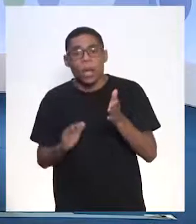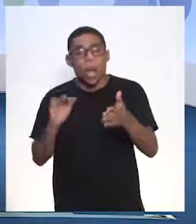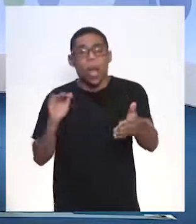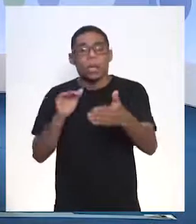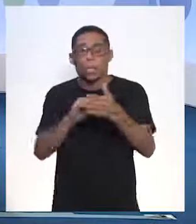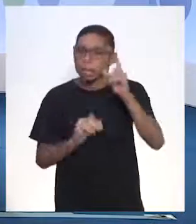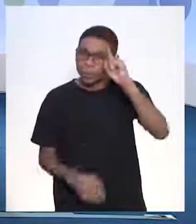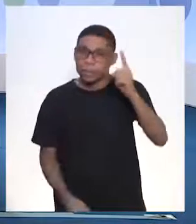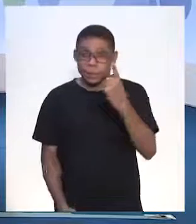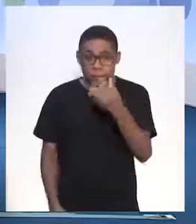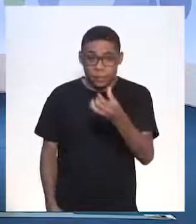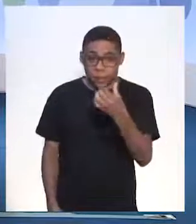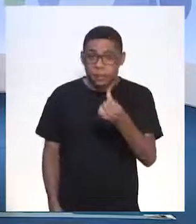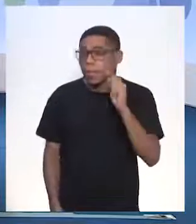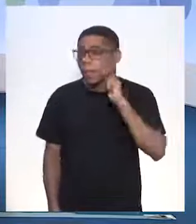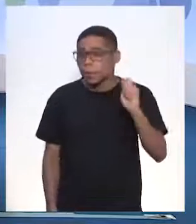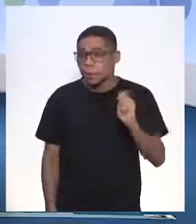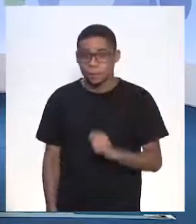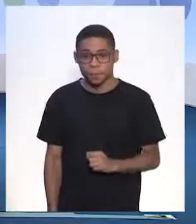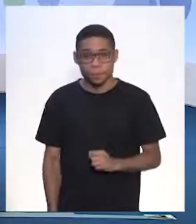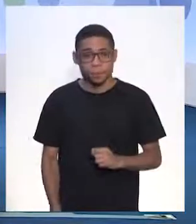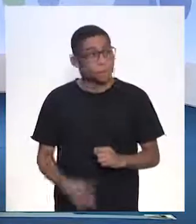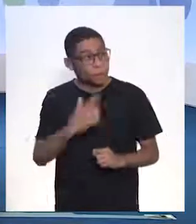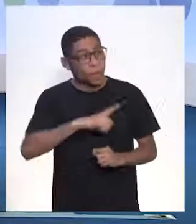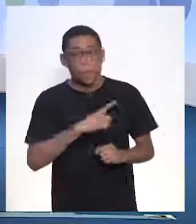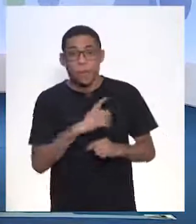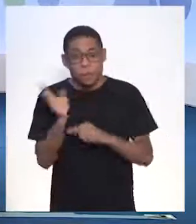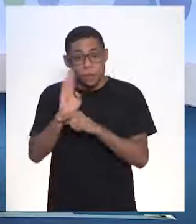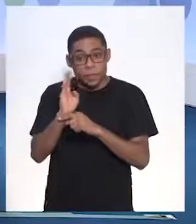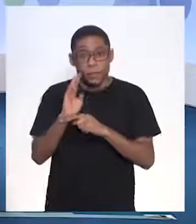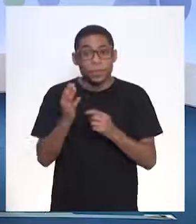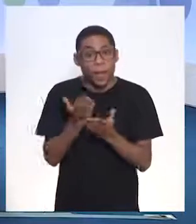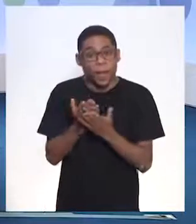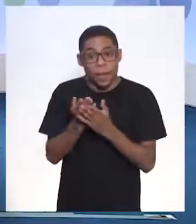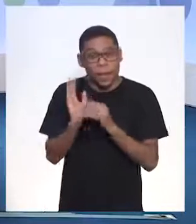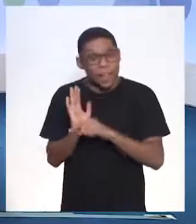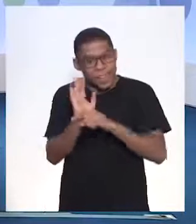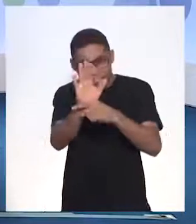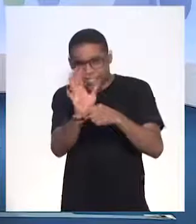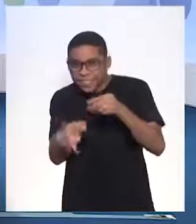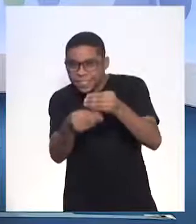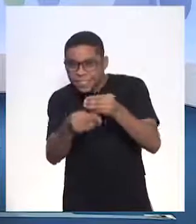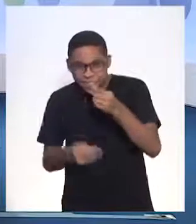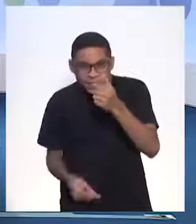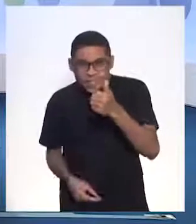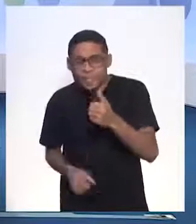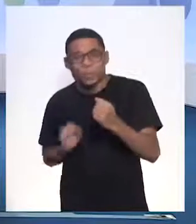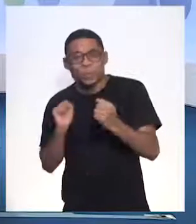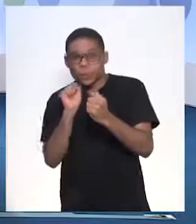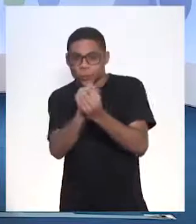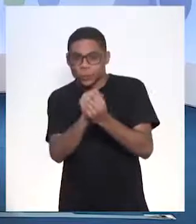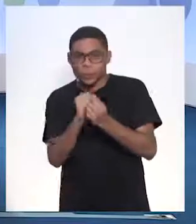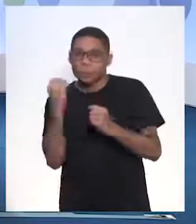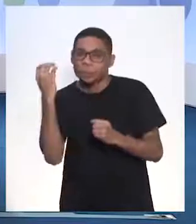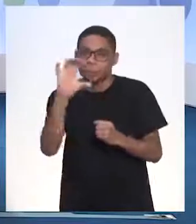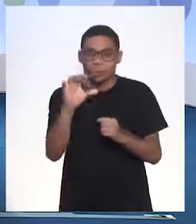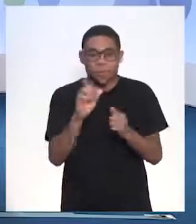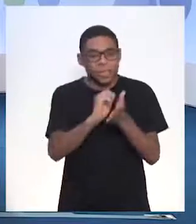dia 16 de abril, beleza? E que tem um videozinho da aula, né, ali para dar subsídio para você. Isso, isso mesmo. O vídeo vai junto da tarefa, é, né? É isso